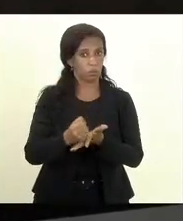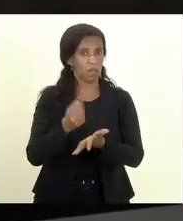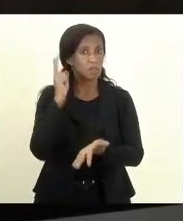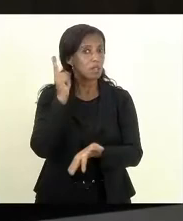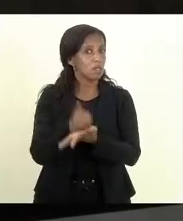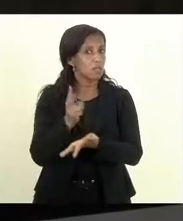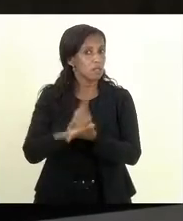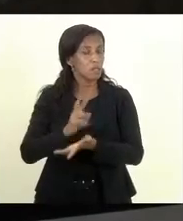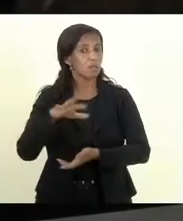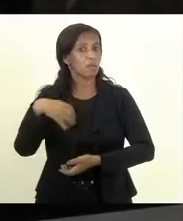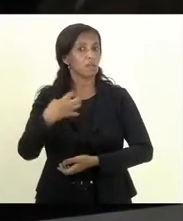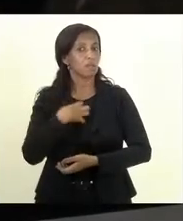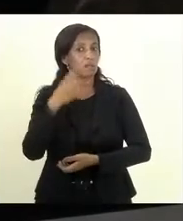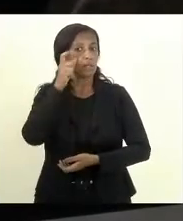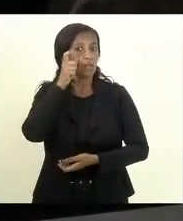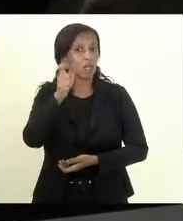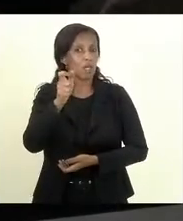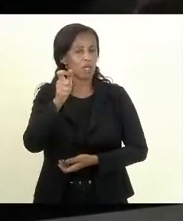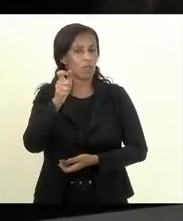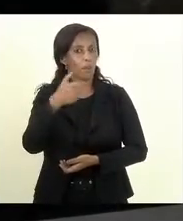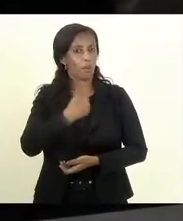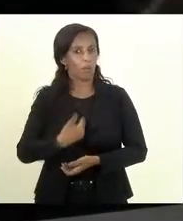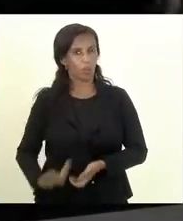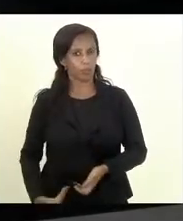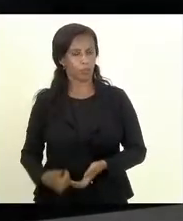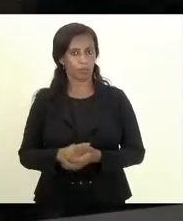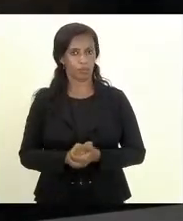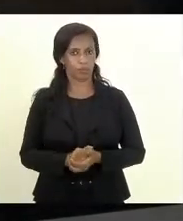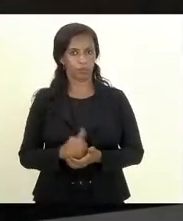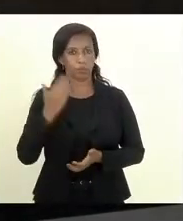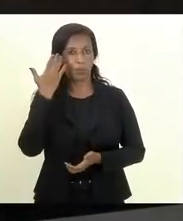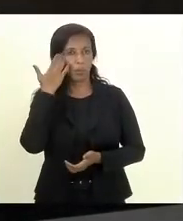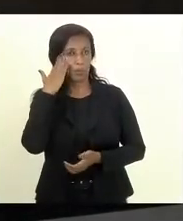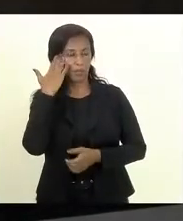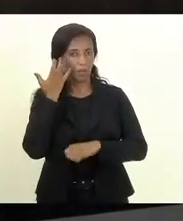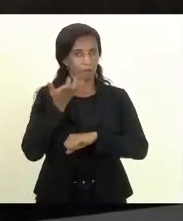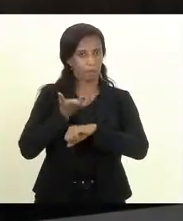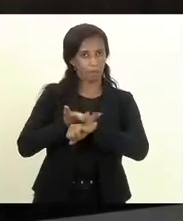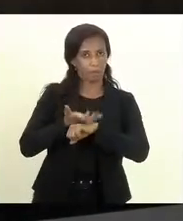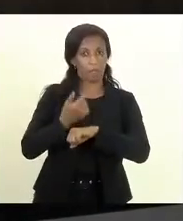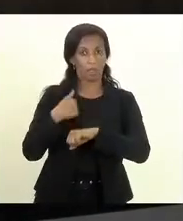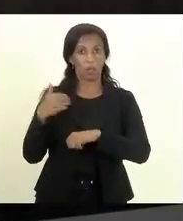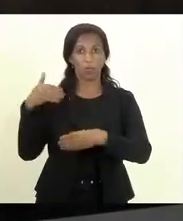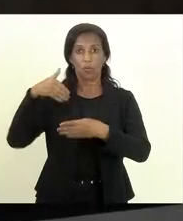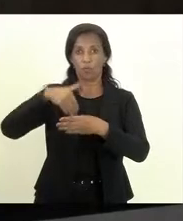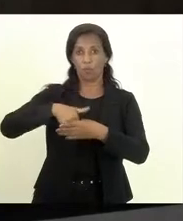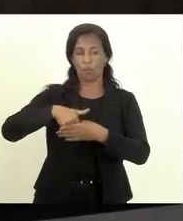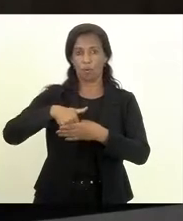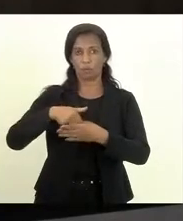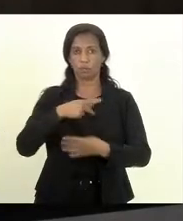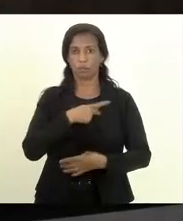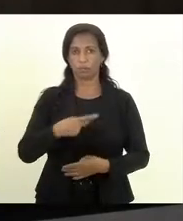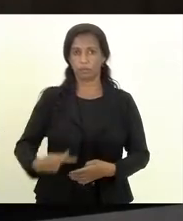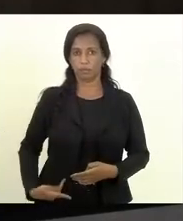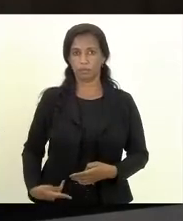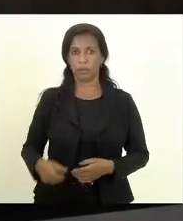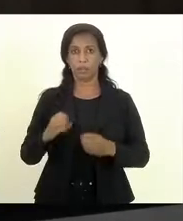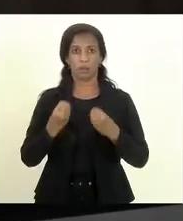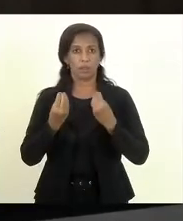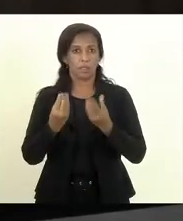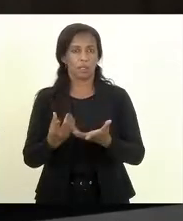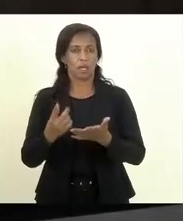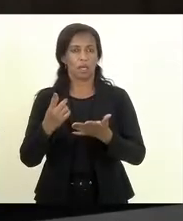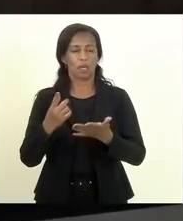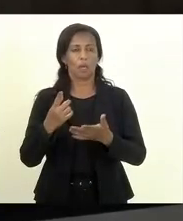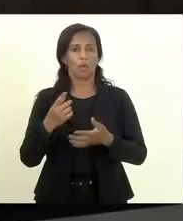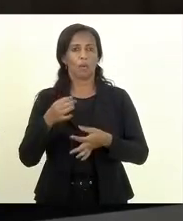que assim impuseram interesse público. O entendimento da matéria e o voto da presidência se dá por algumas